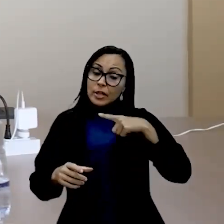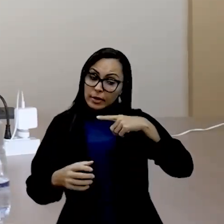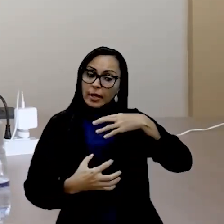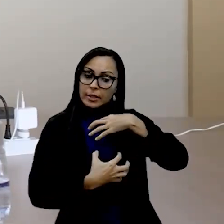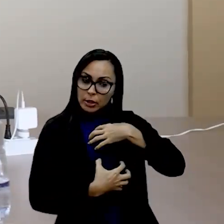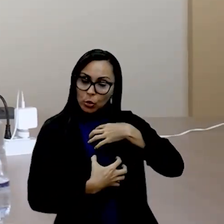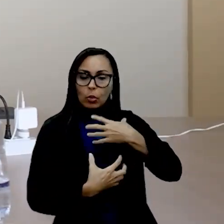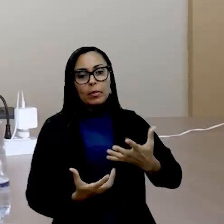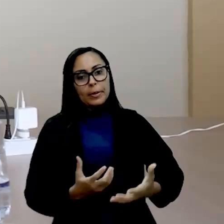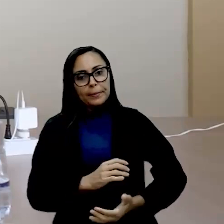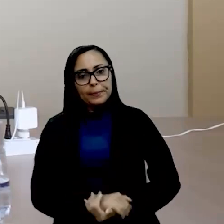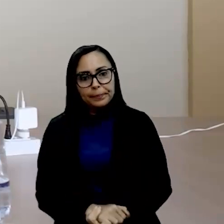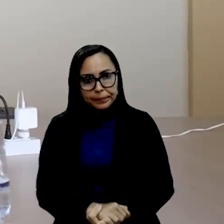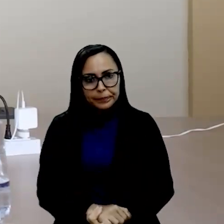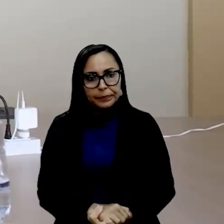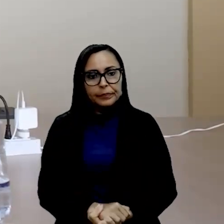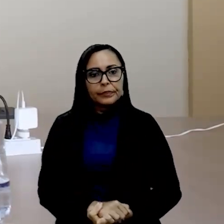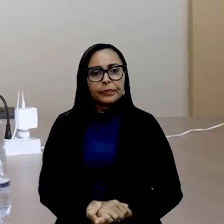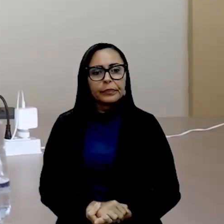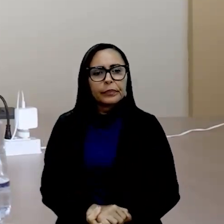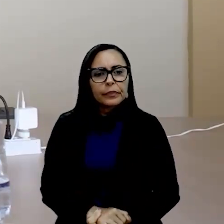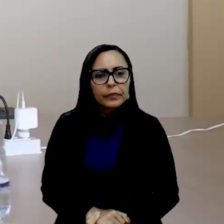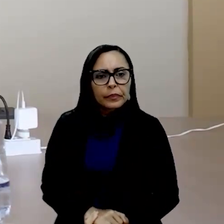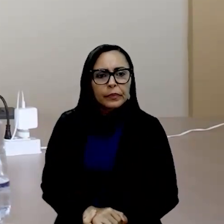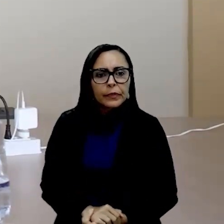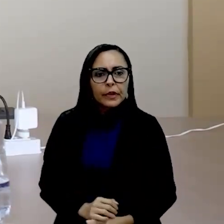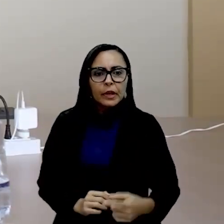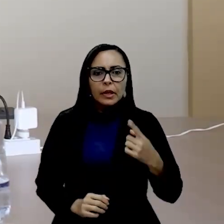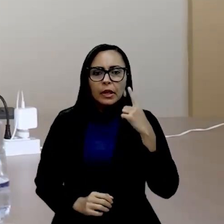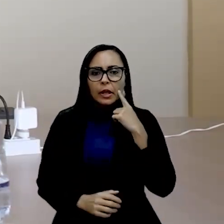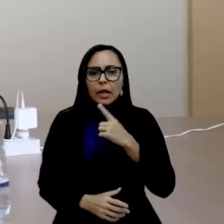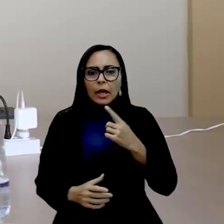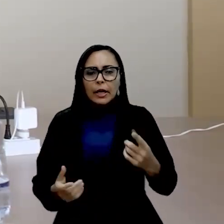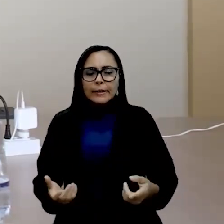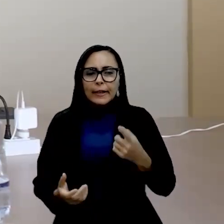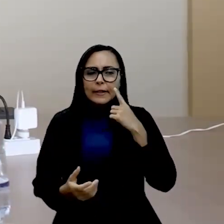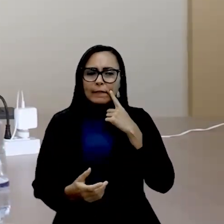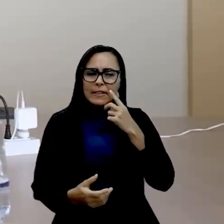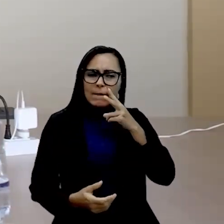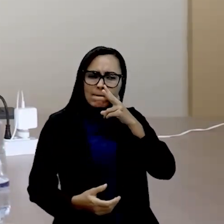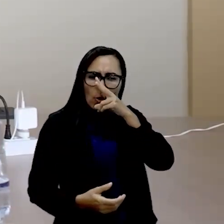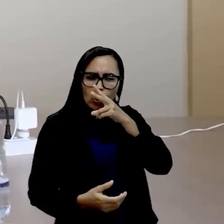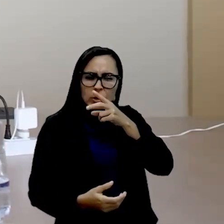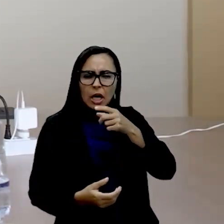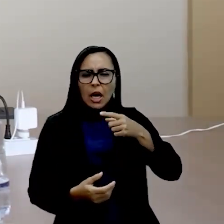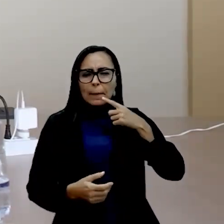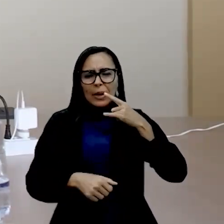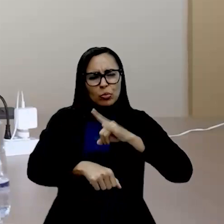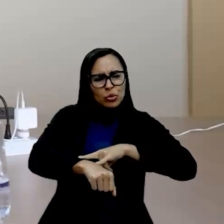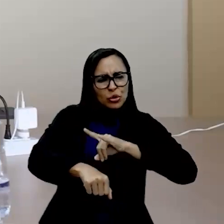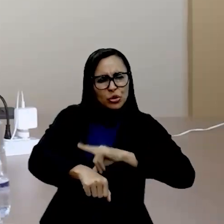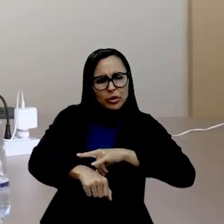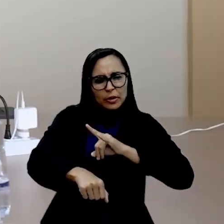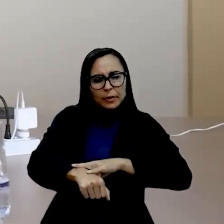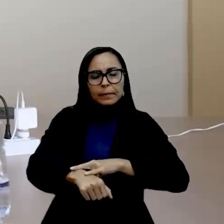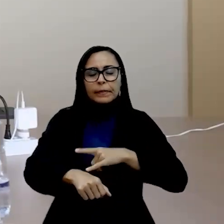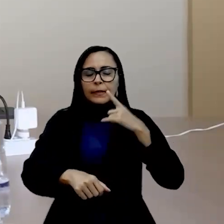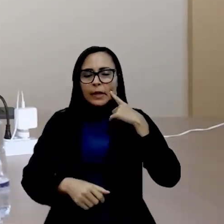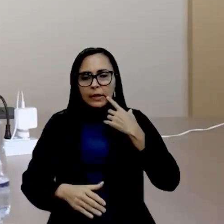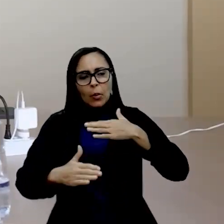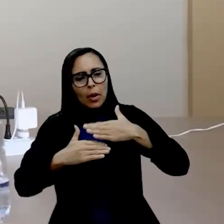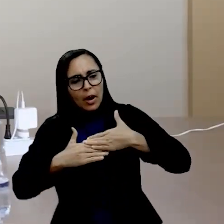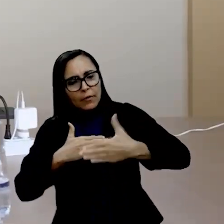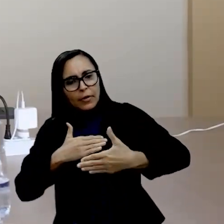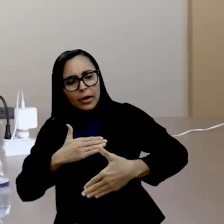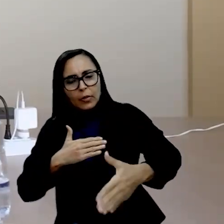são jato fraco, hesitação, é força para urinar, não é? você aumenta a frequência de urina,